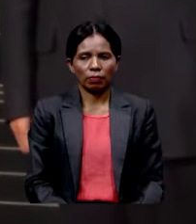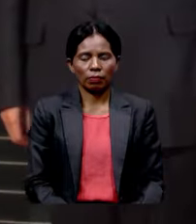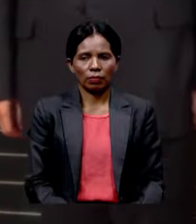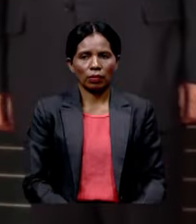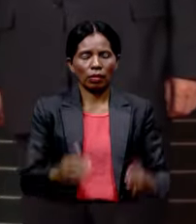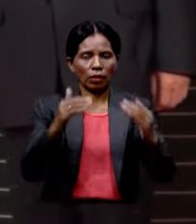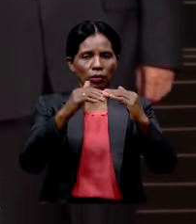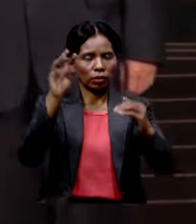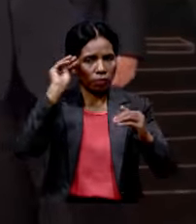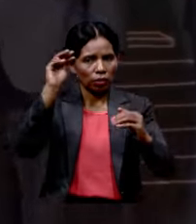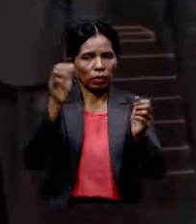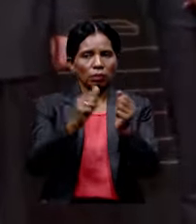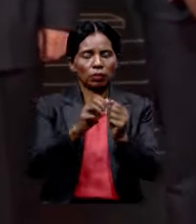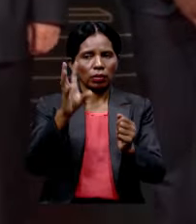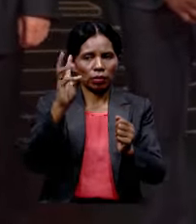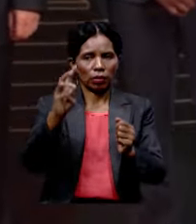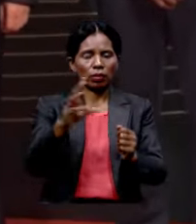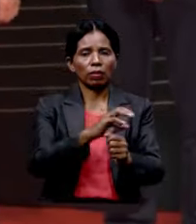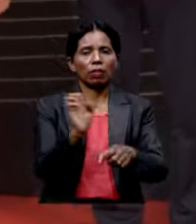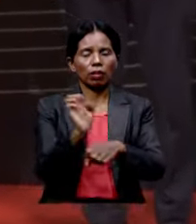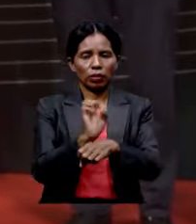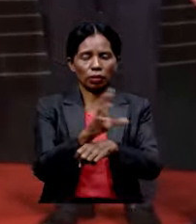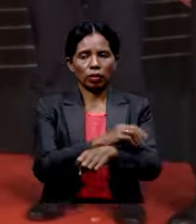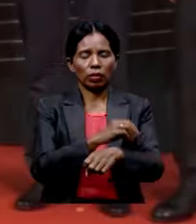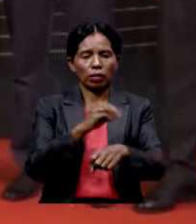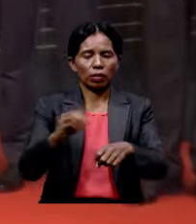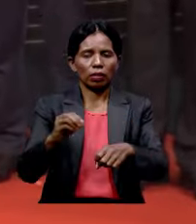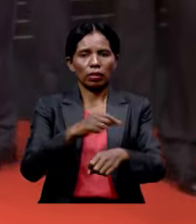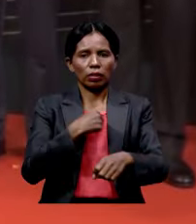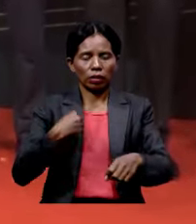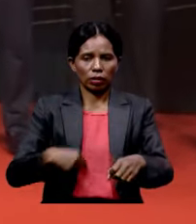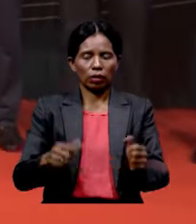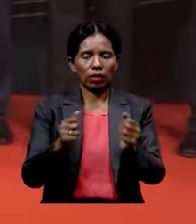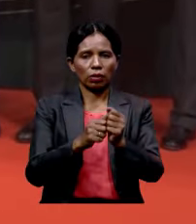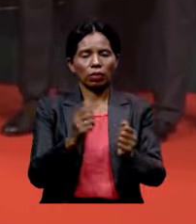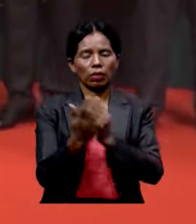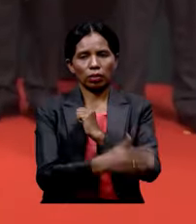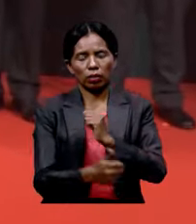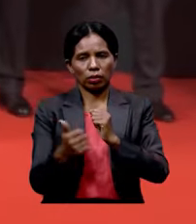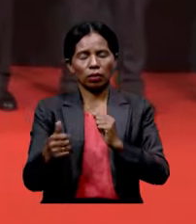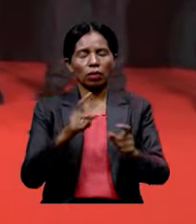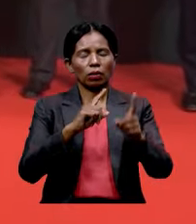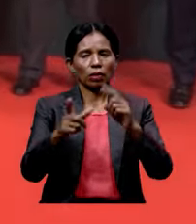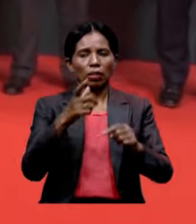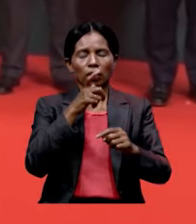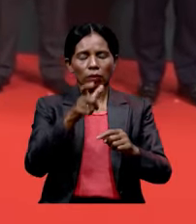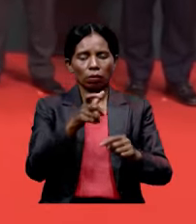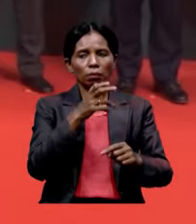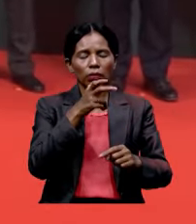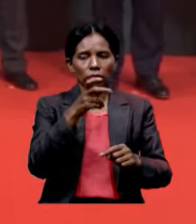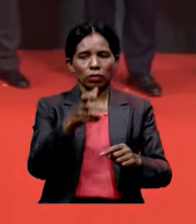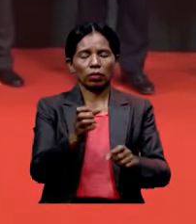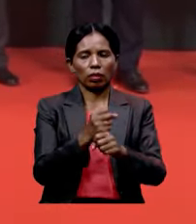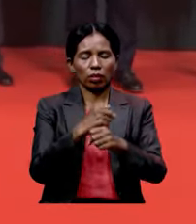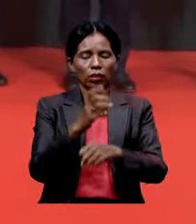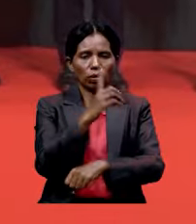Conferência Ministerial Badalaneng Fórum Cooperação Económica No Comercial entre China No Nação Sira Nebe, Kulia Liang Português, Nebe Macalau durante Lorong